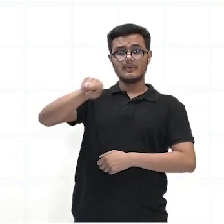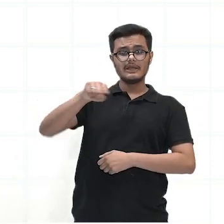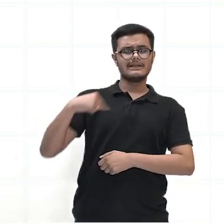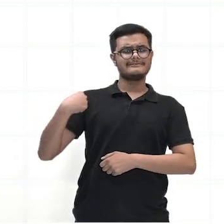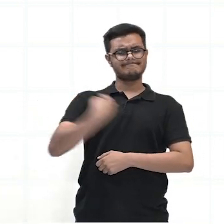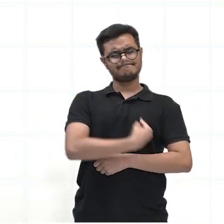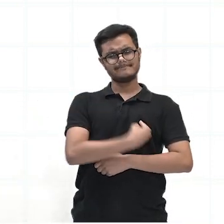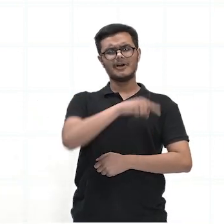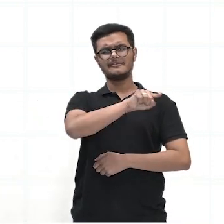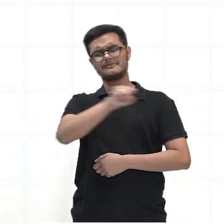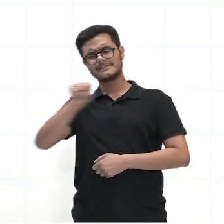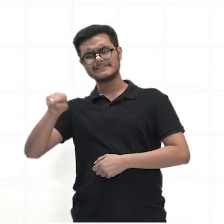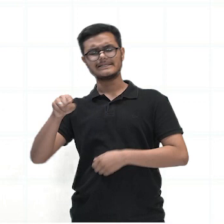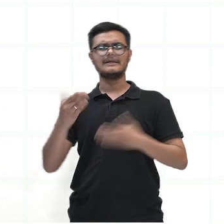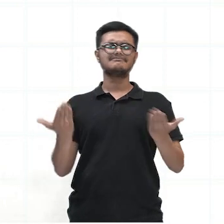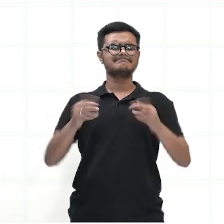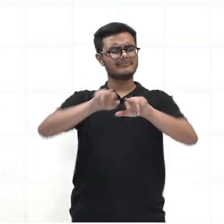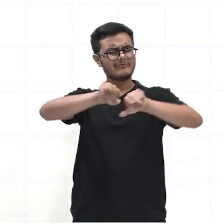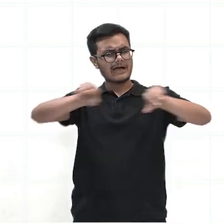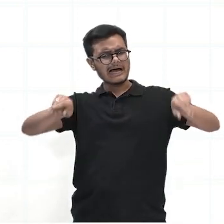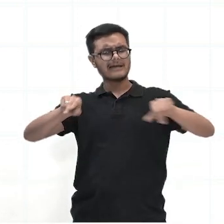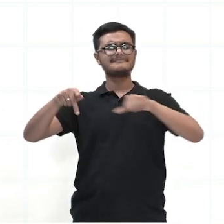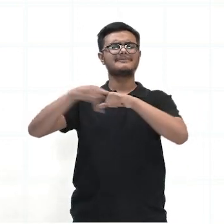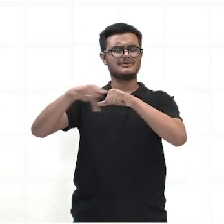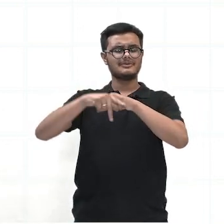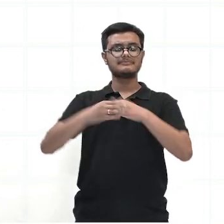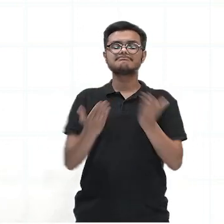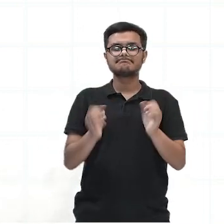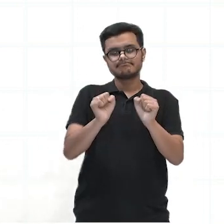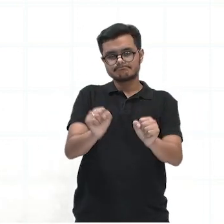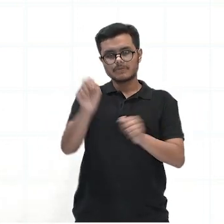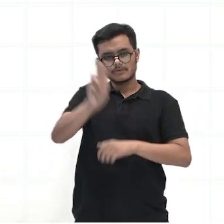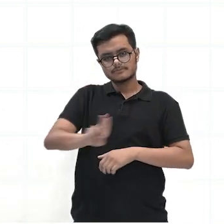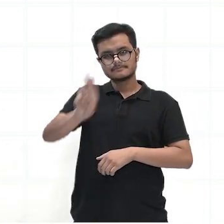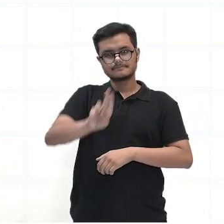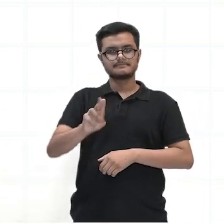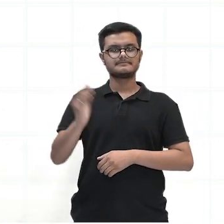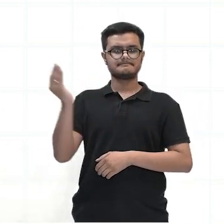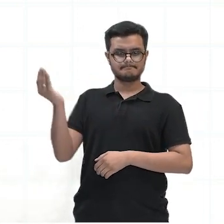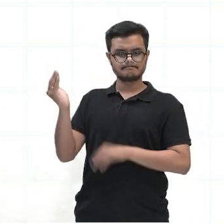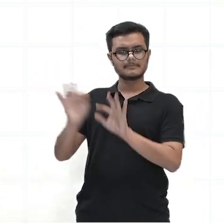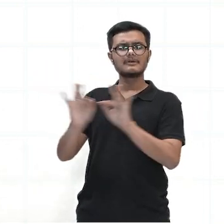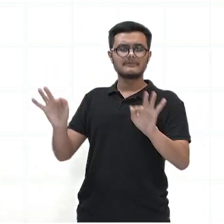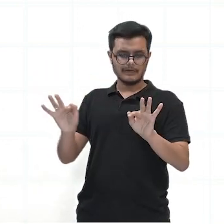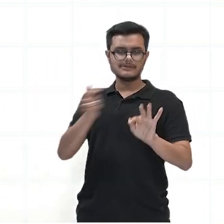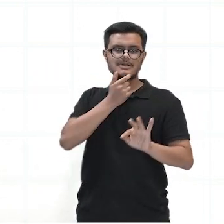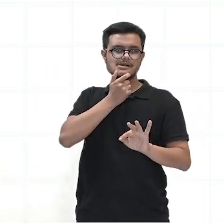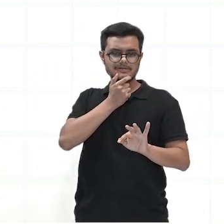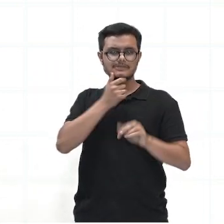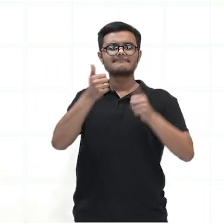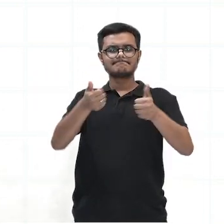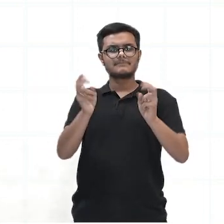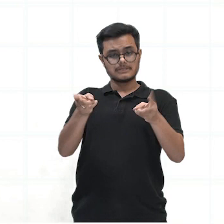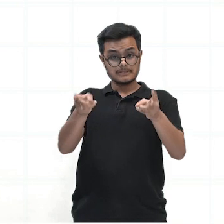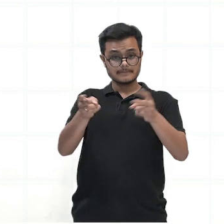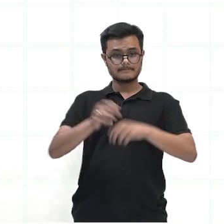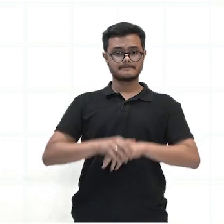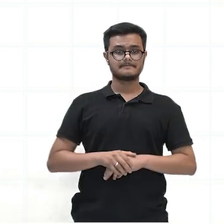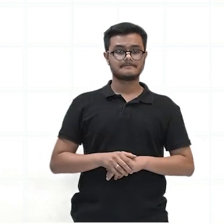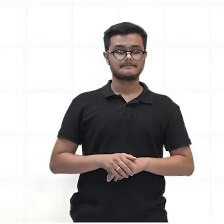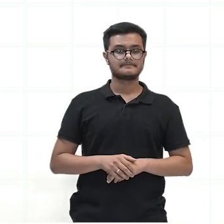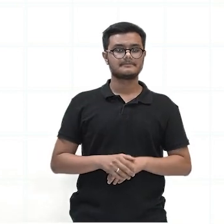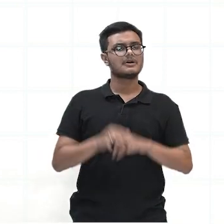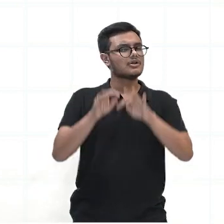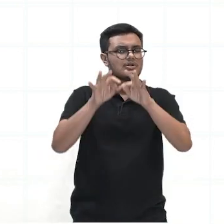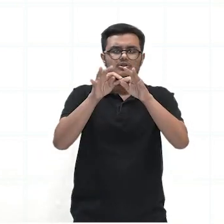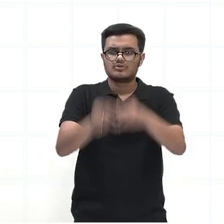elas, vocês, você. Então, você pode utilizar essa forma aqui do verbo do passado slept para todos